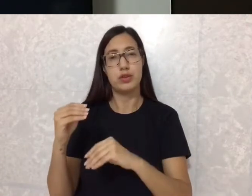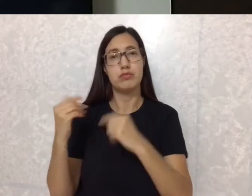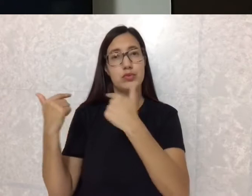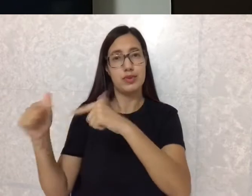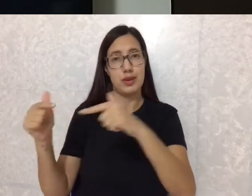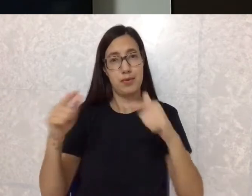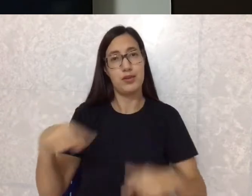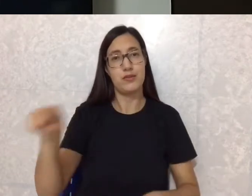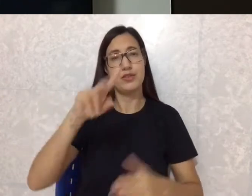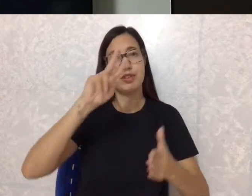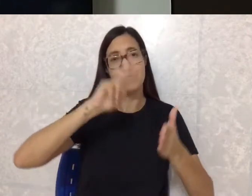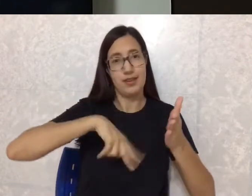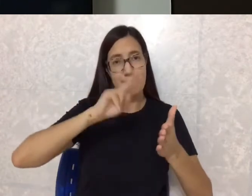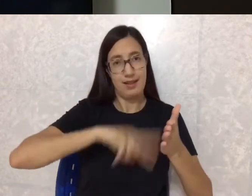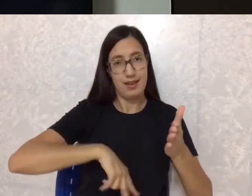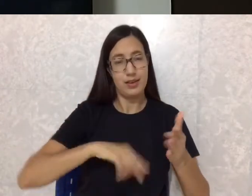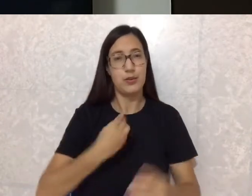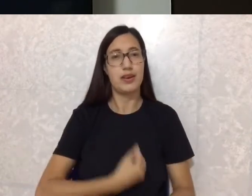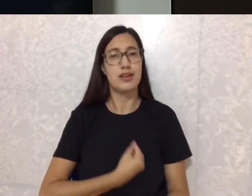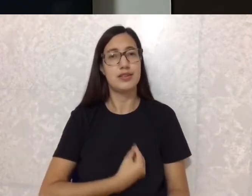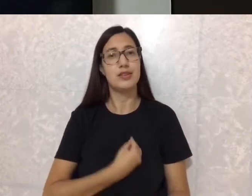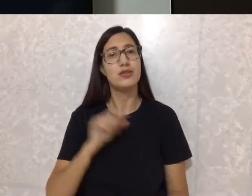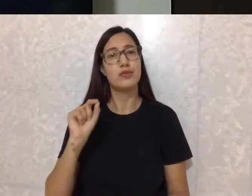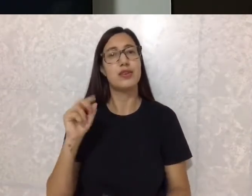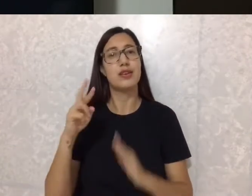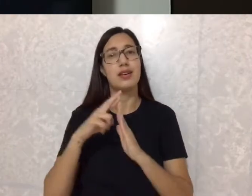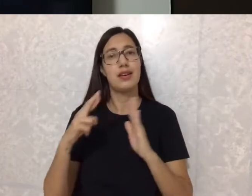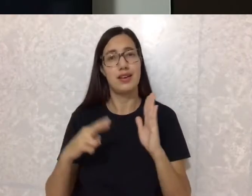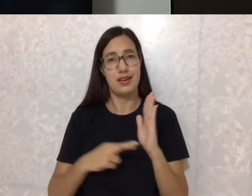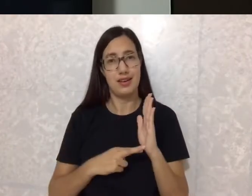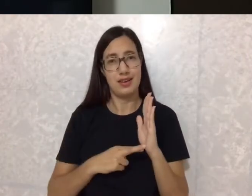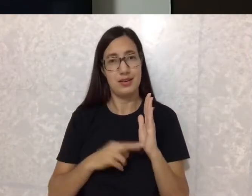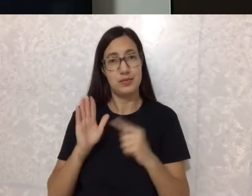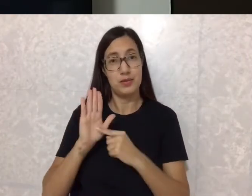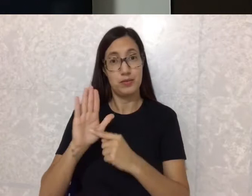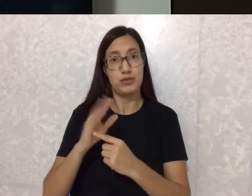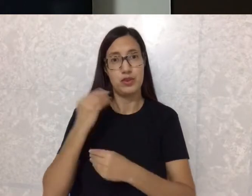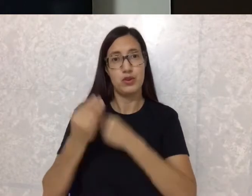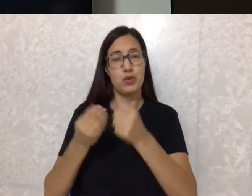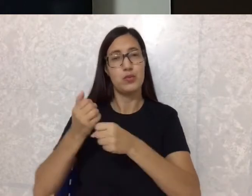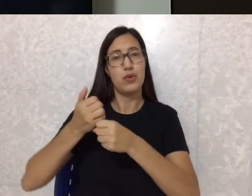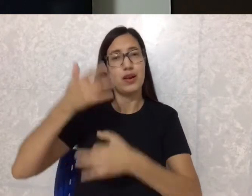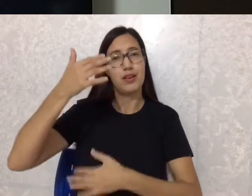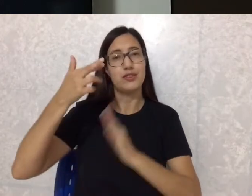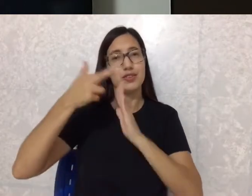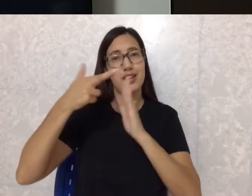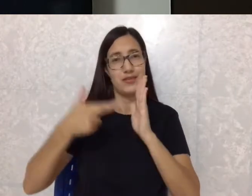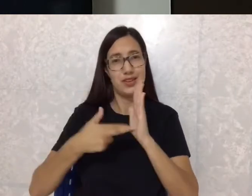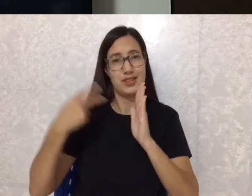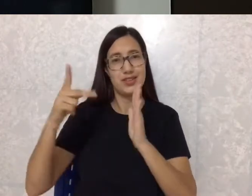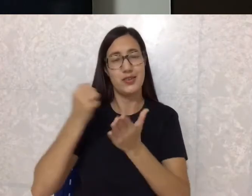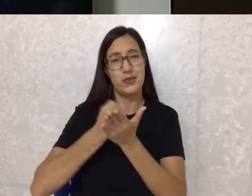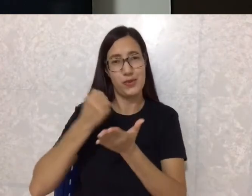no decorrer do seu texto, existe norma para especificar como você elabora a lista de referências que vai no final do documento, né? Então,